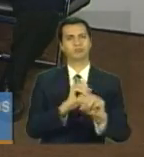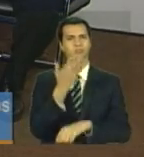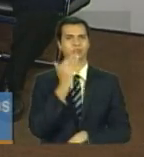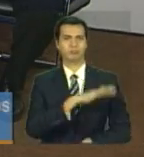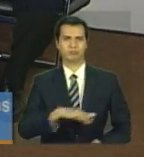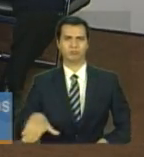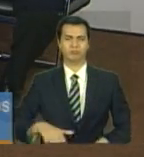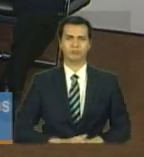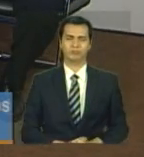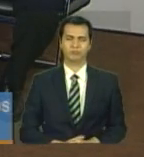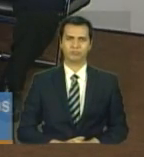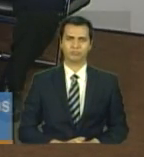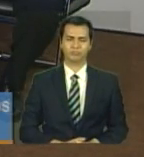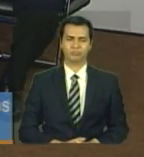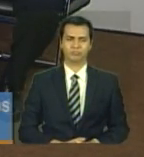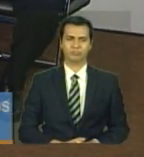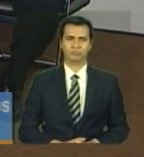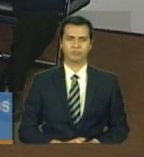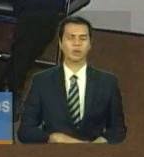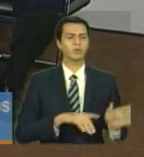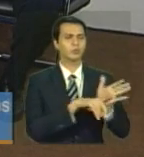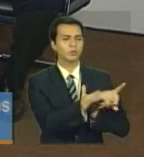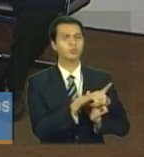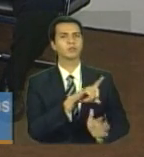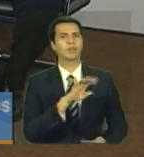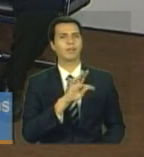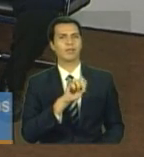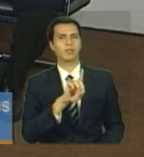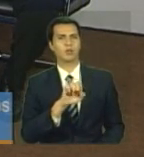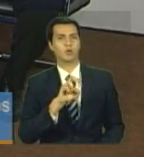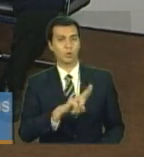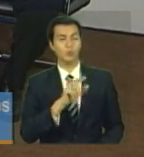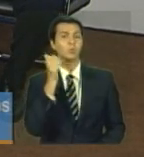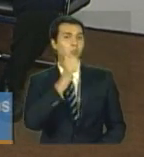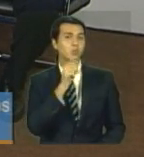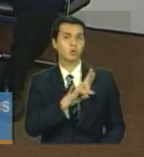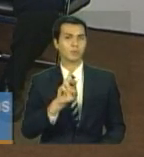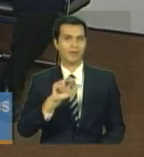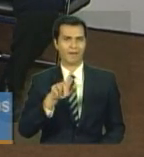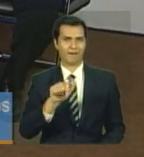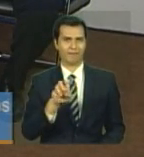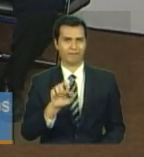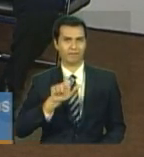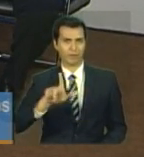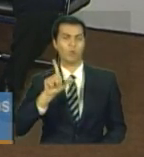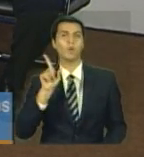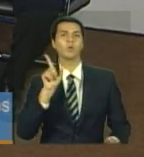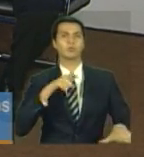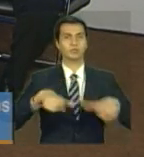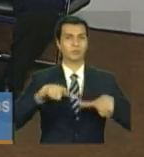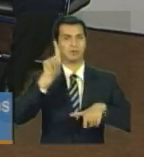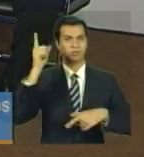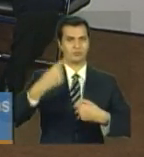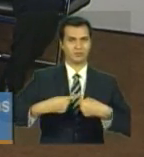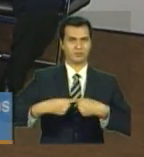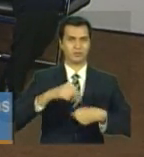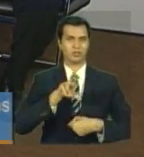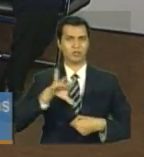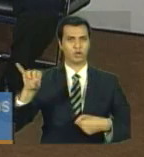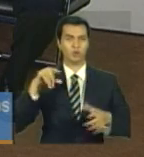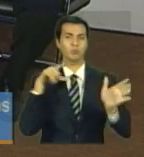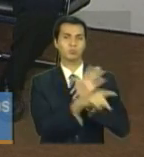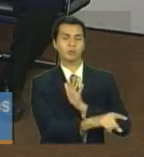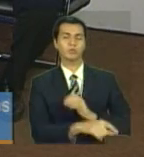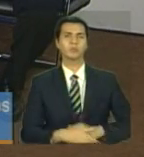Bom, diretor, a Raquel, ela é assistente social do Rio de Janeiro, e ela pergunta sobre a implantação de